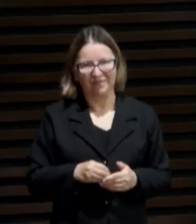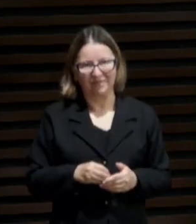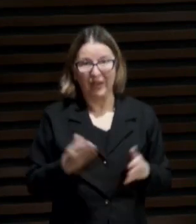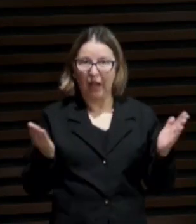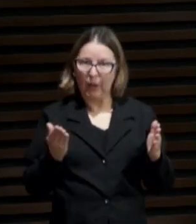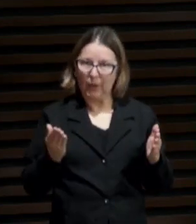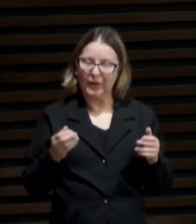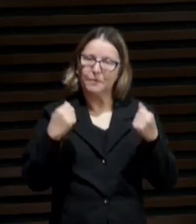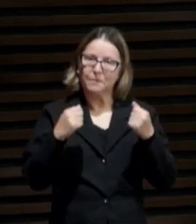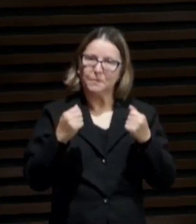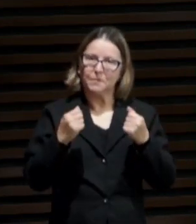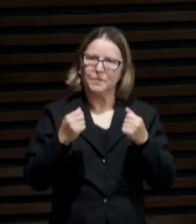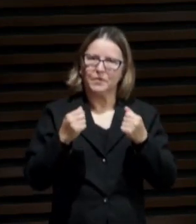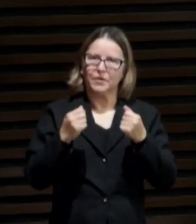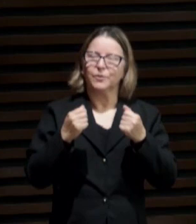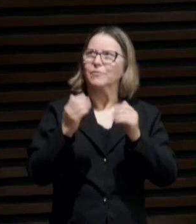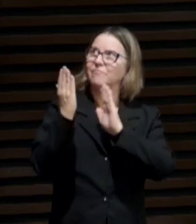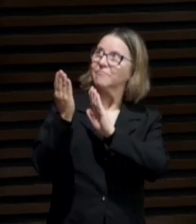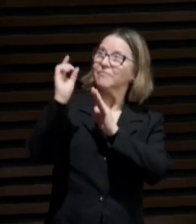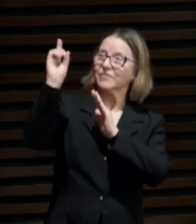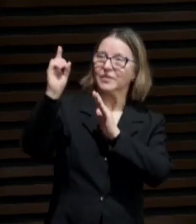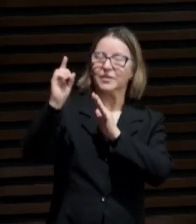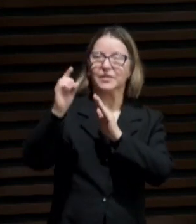Senhor, revela isso no meu coração.